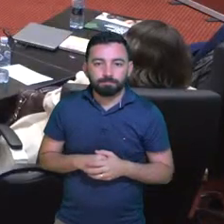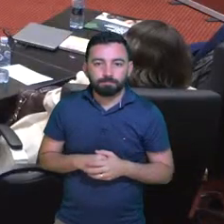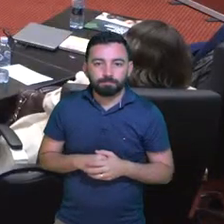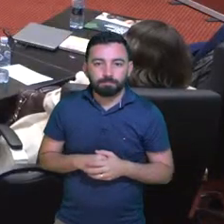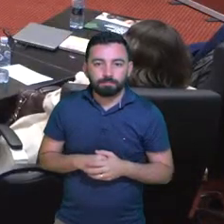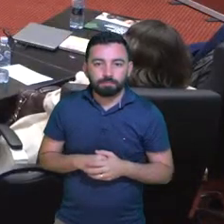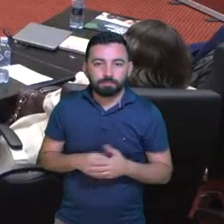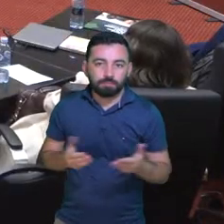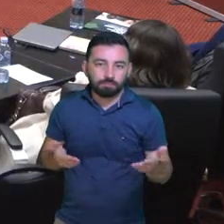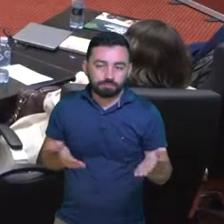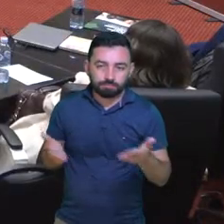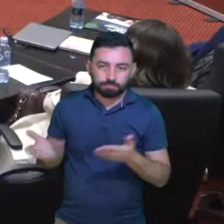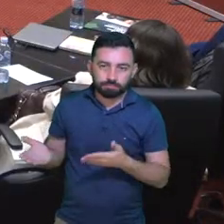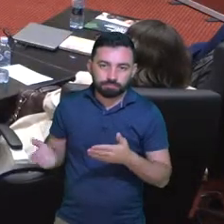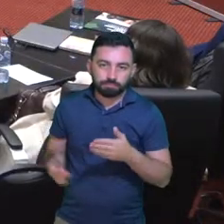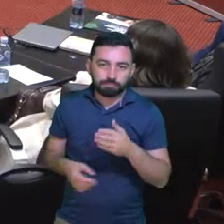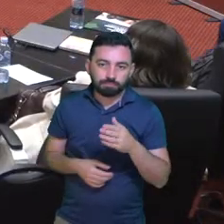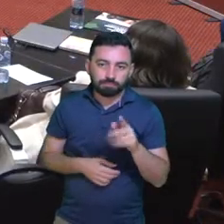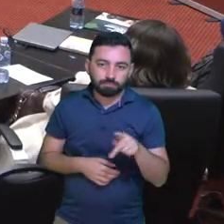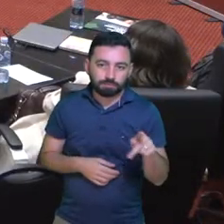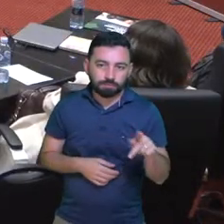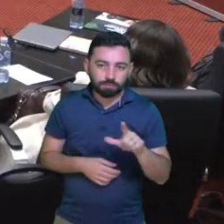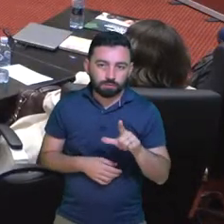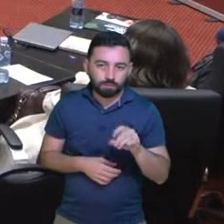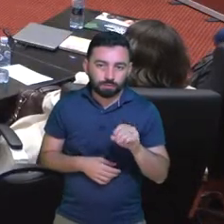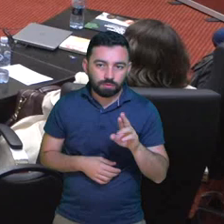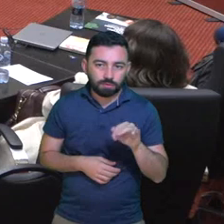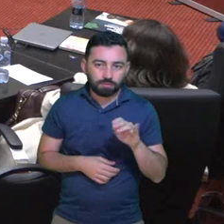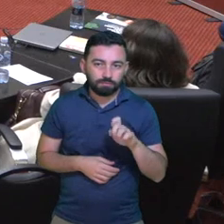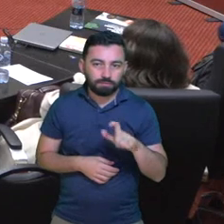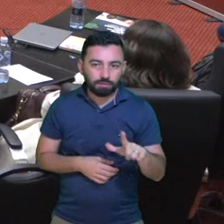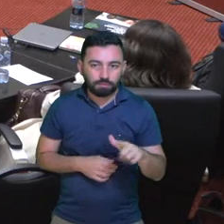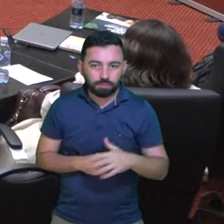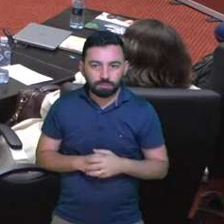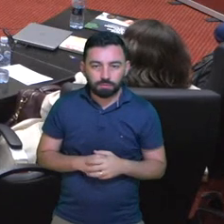vou passar para Professor Lourival que tem vo logo em seguida